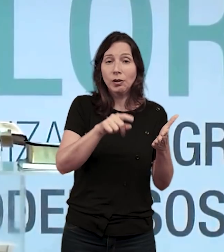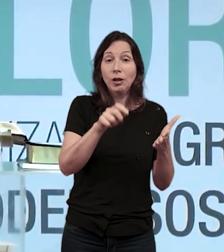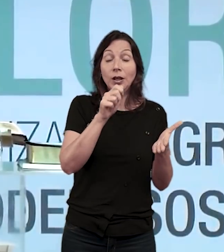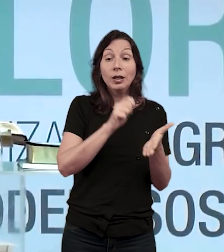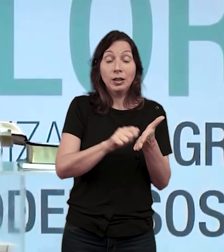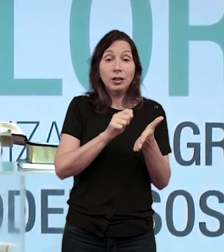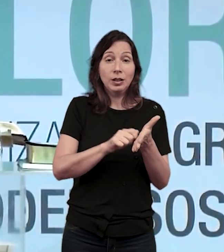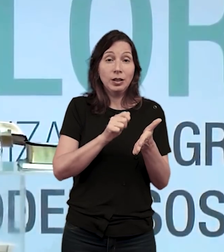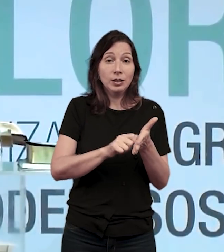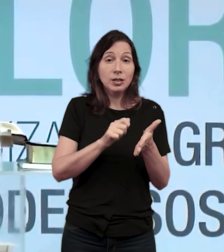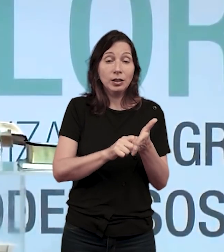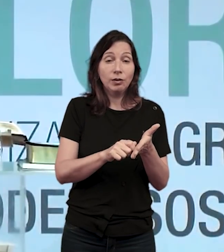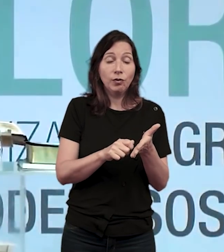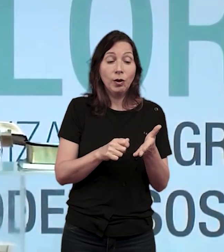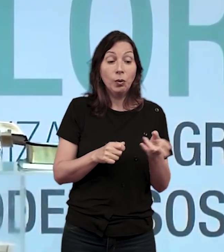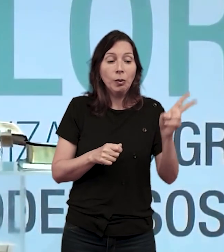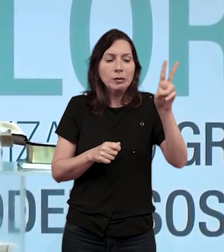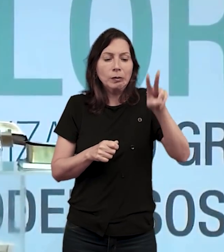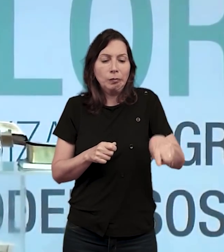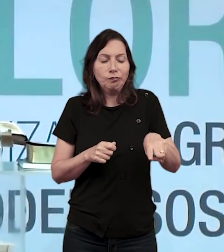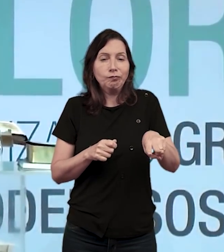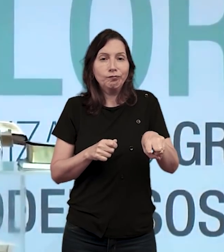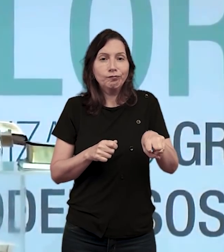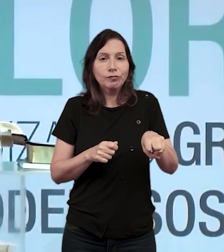no leito da enfermidade, ditando para alguém.